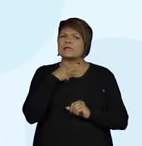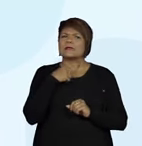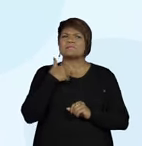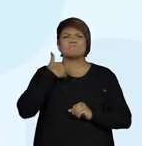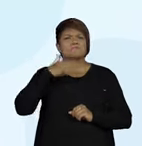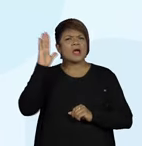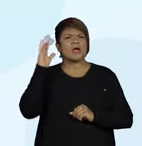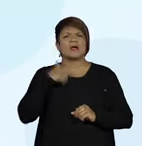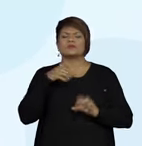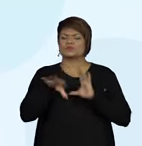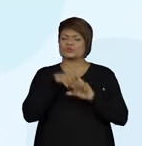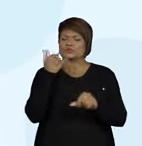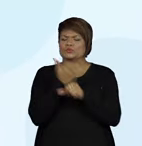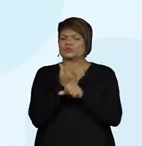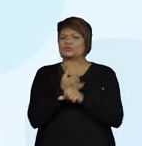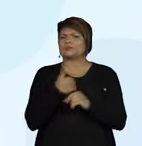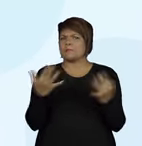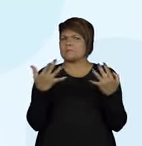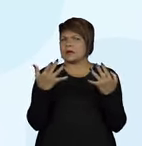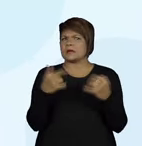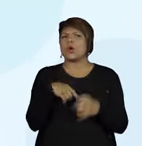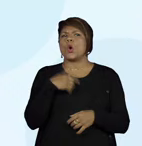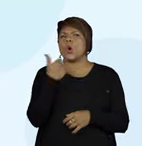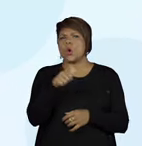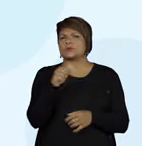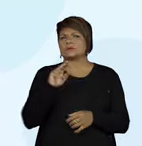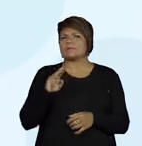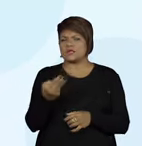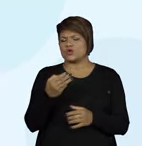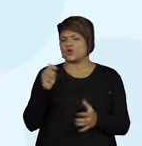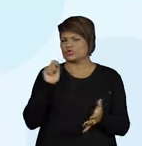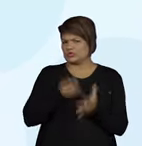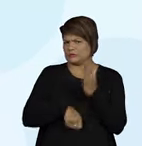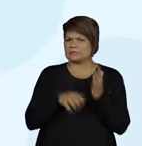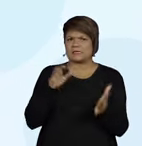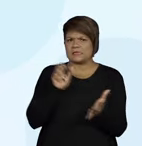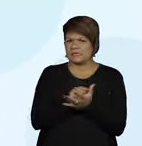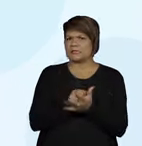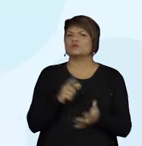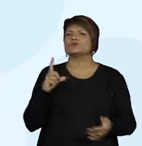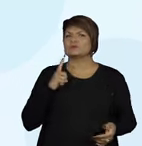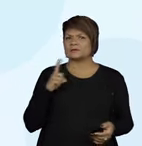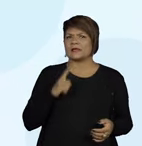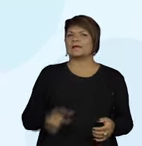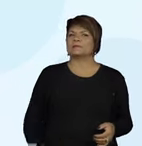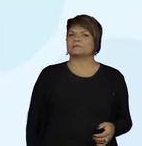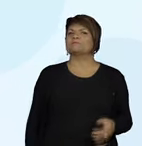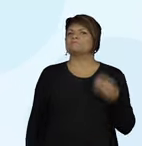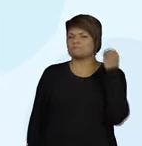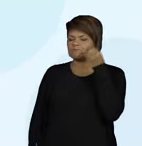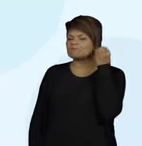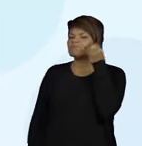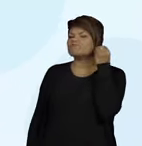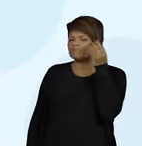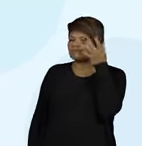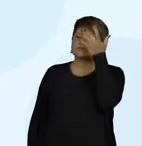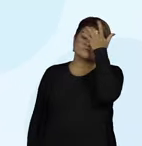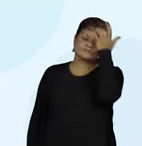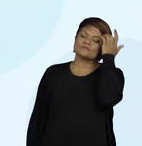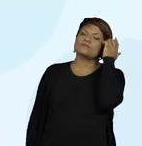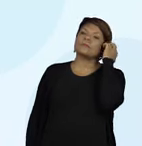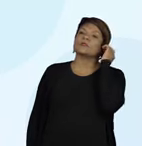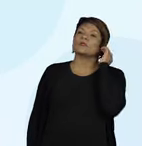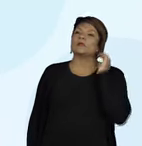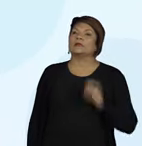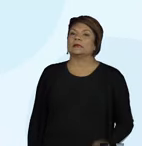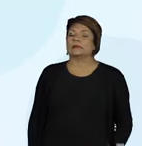do YouTube brasileiro. E aí, professora Joyce? está começando a trazer algumas informações importantes.